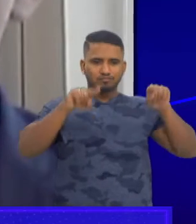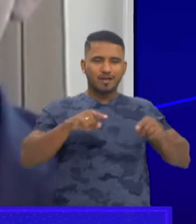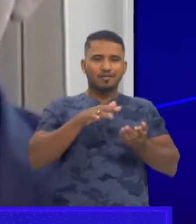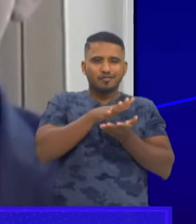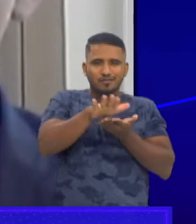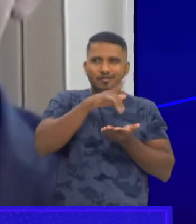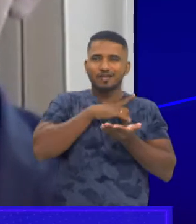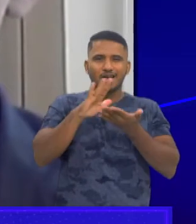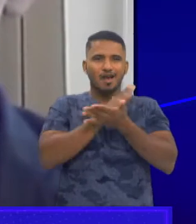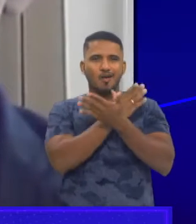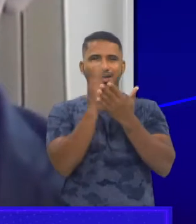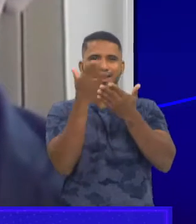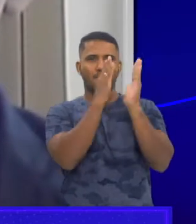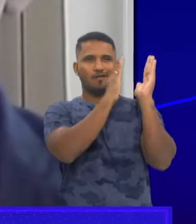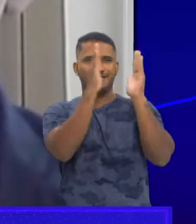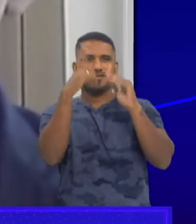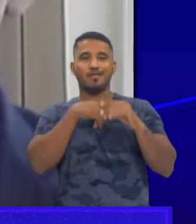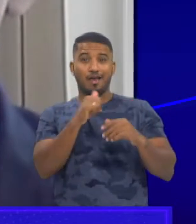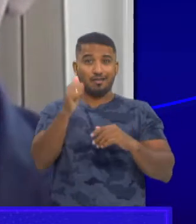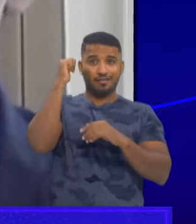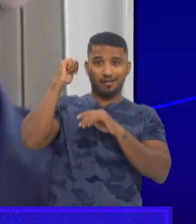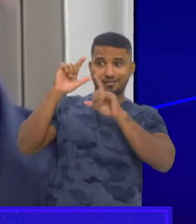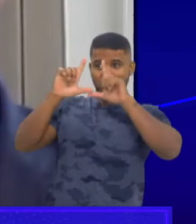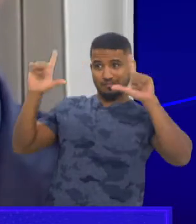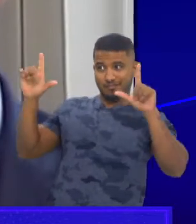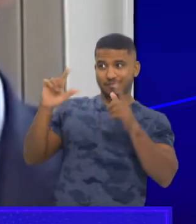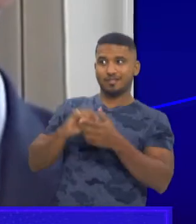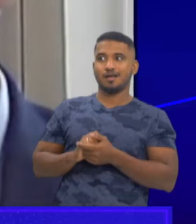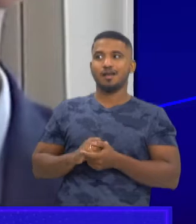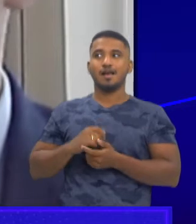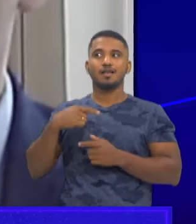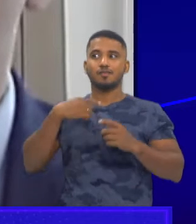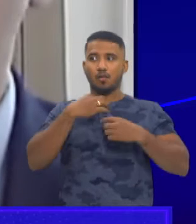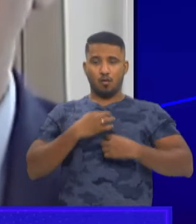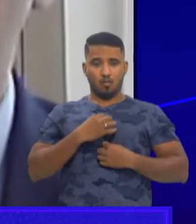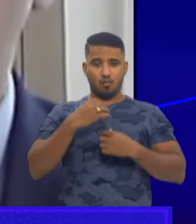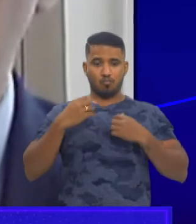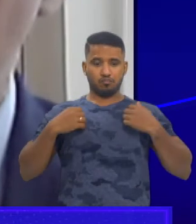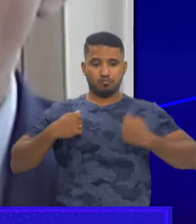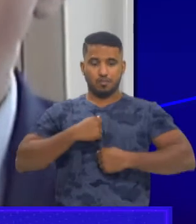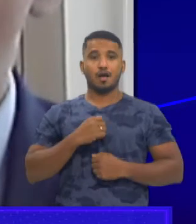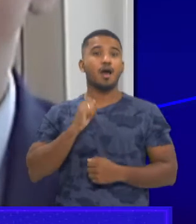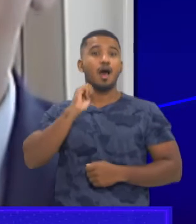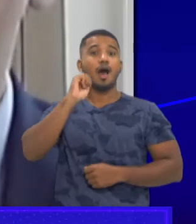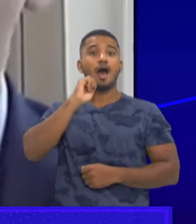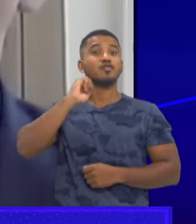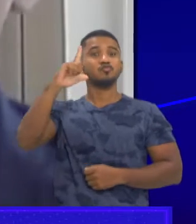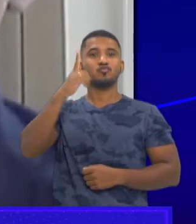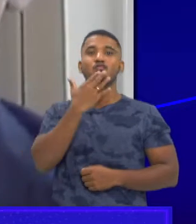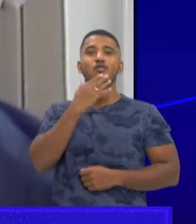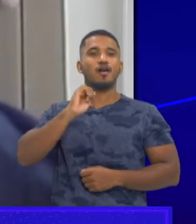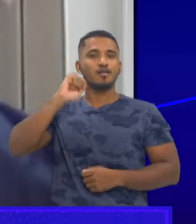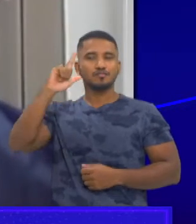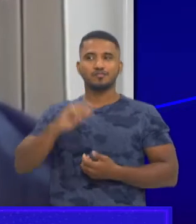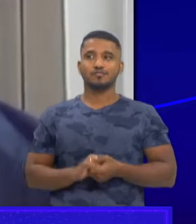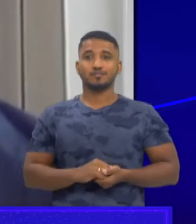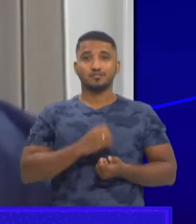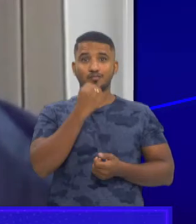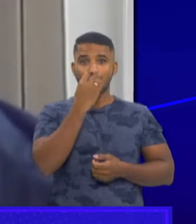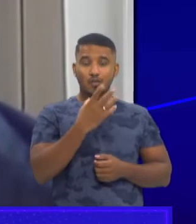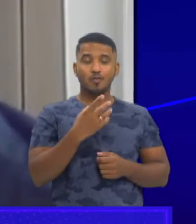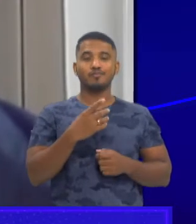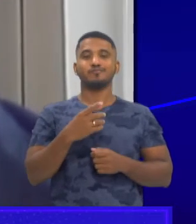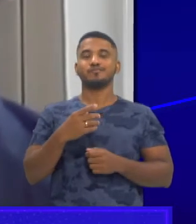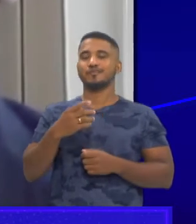é uma parede branca e tem um símbolo que faz alusão ao mês